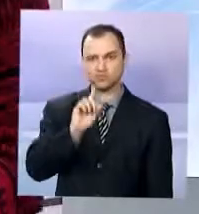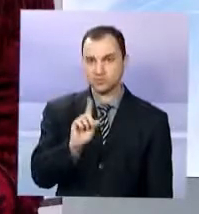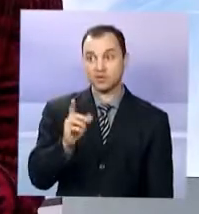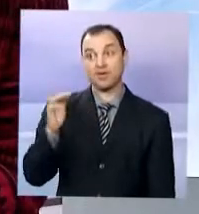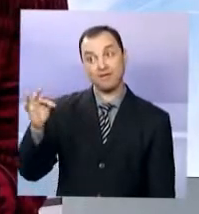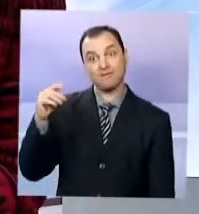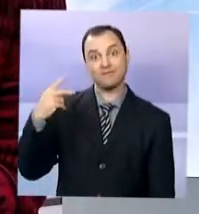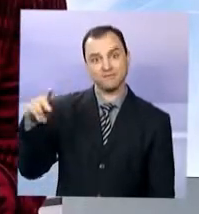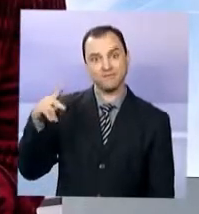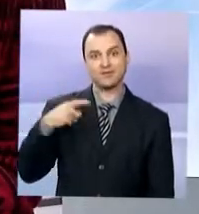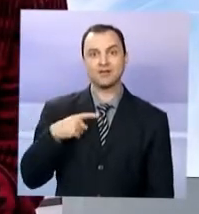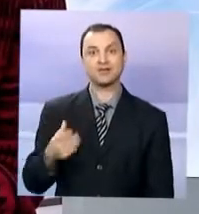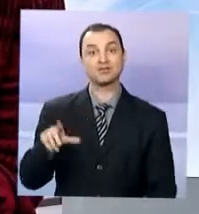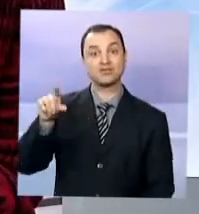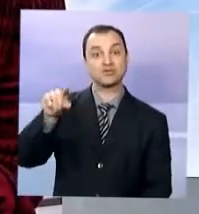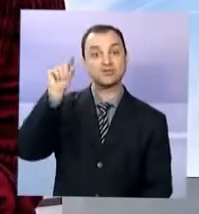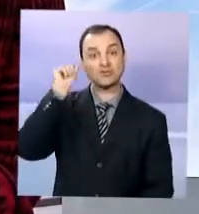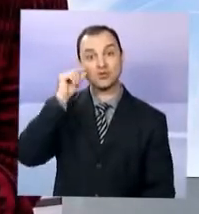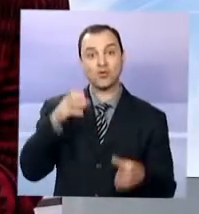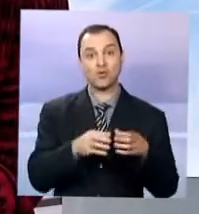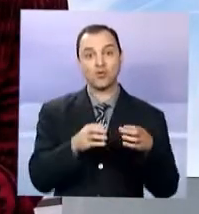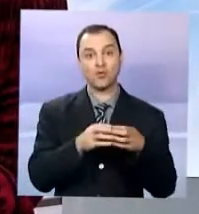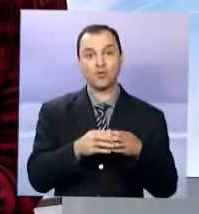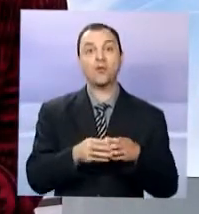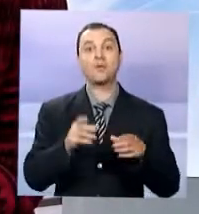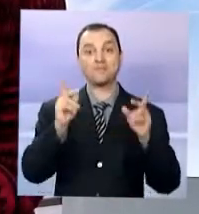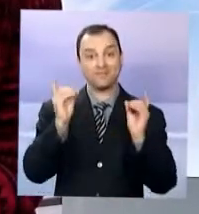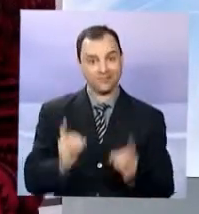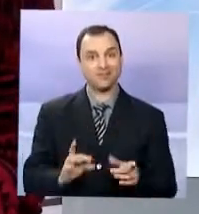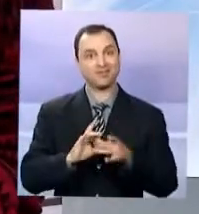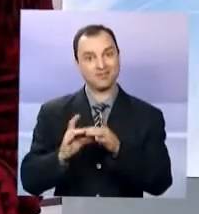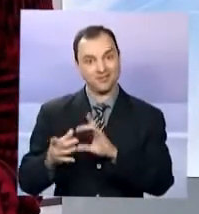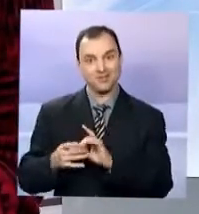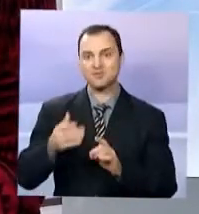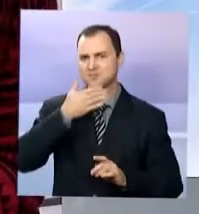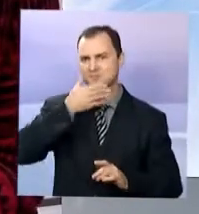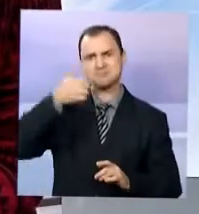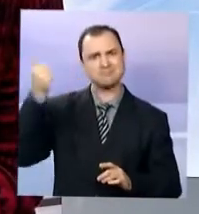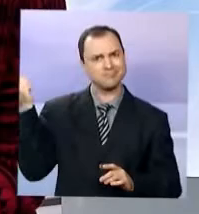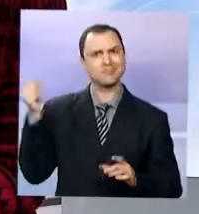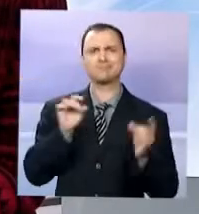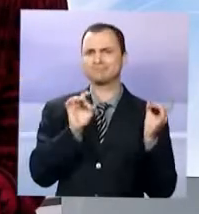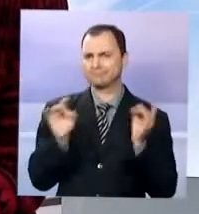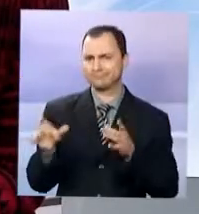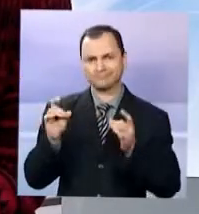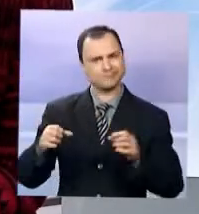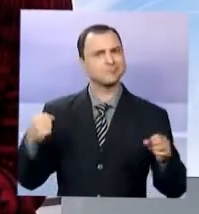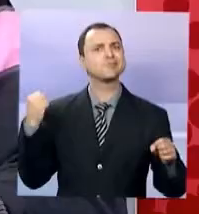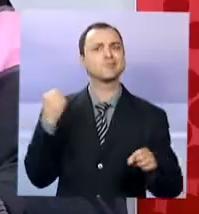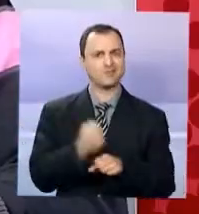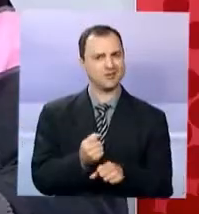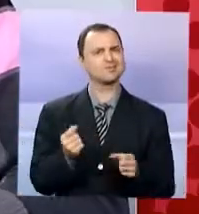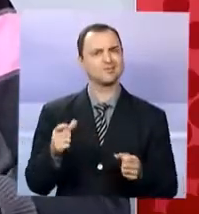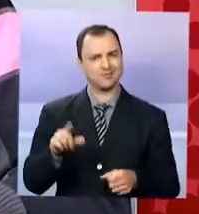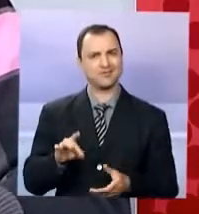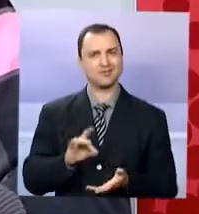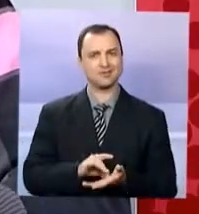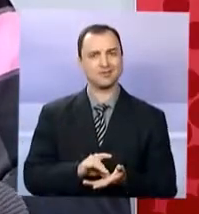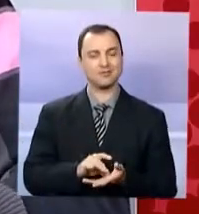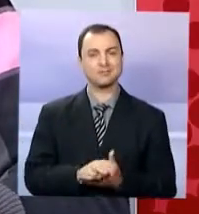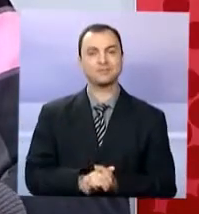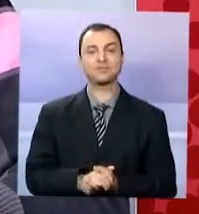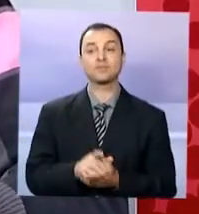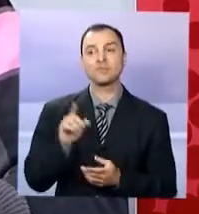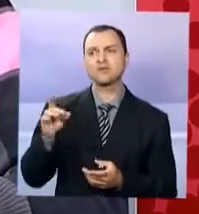sabe Fernando Guimarães foi escolhido pelo comitê paraolímpico brasileiro como o melhor técnico do ano na última temporada